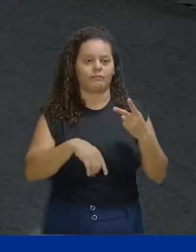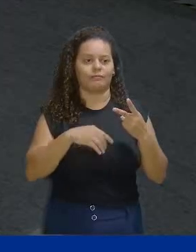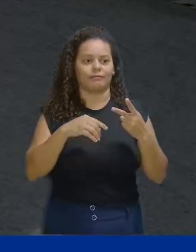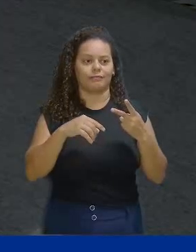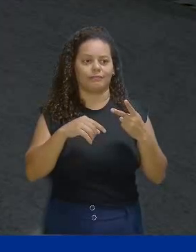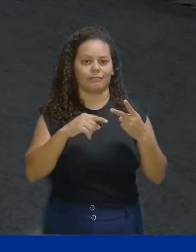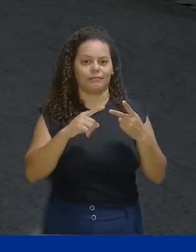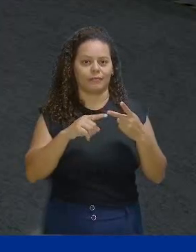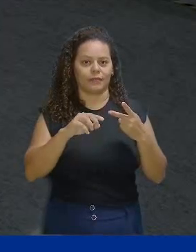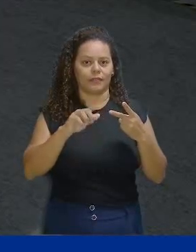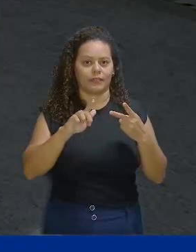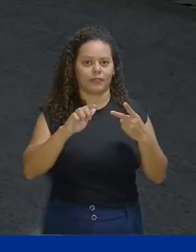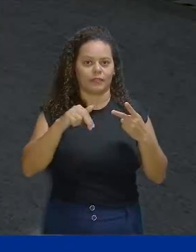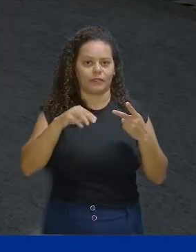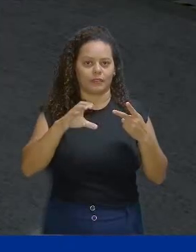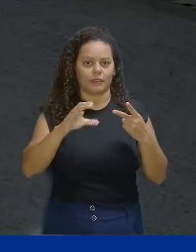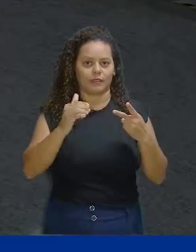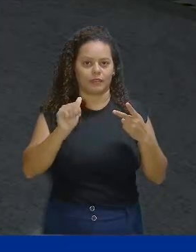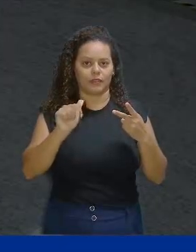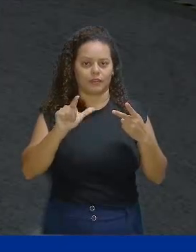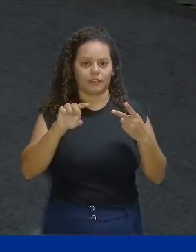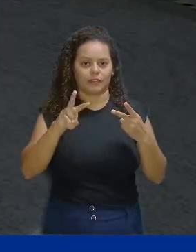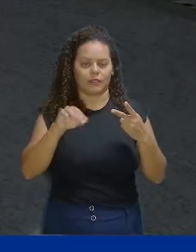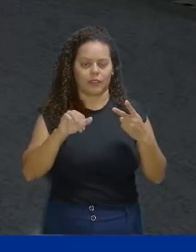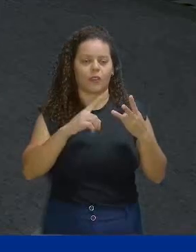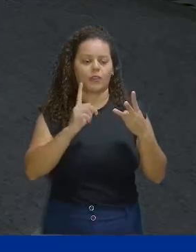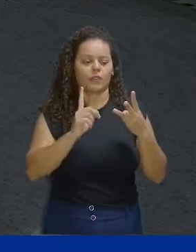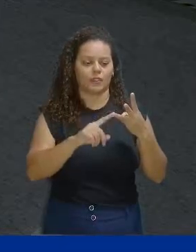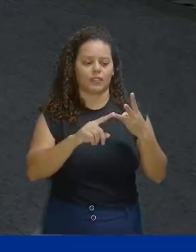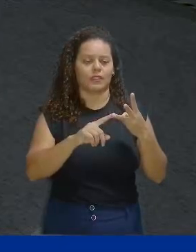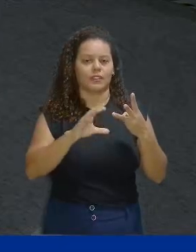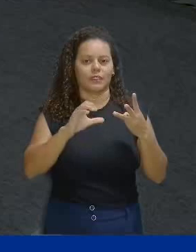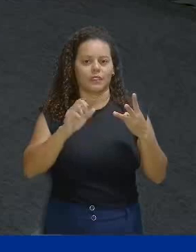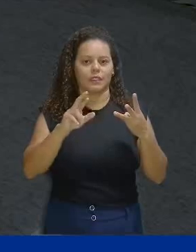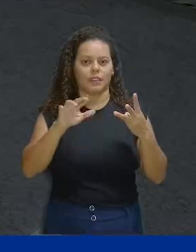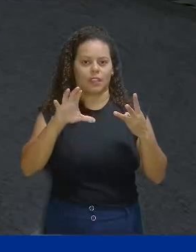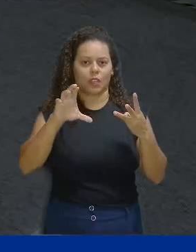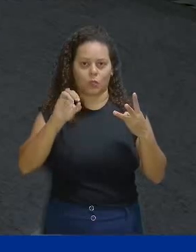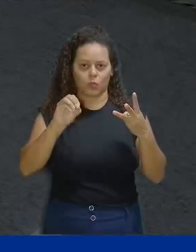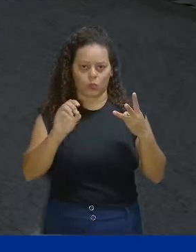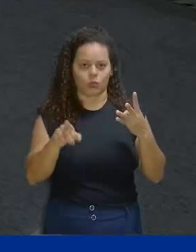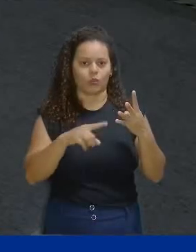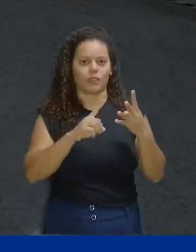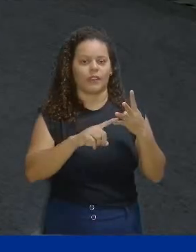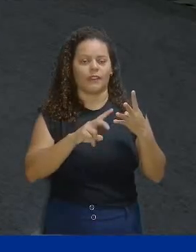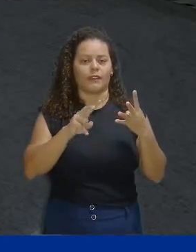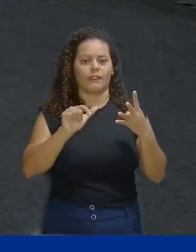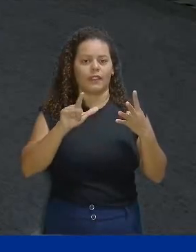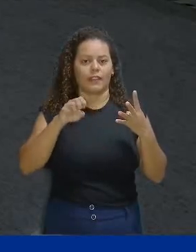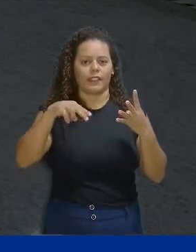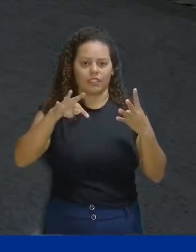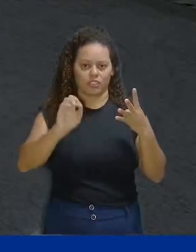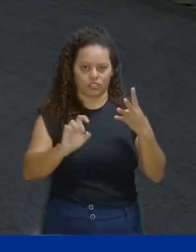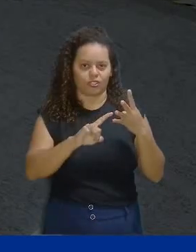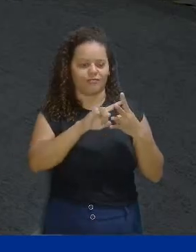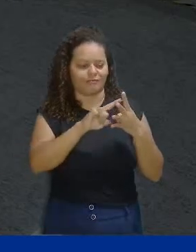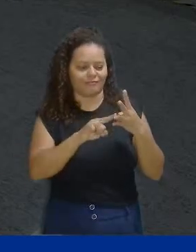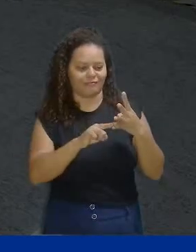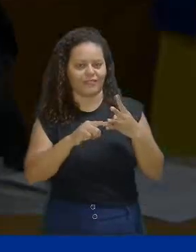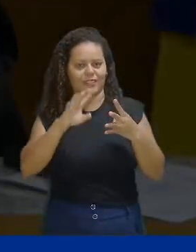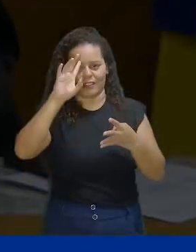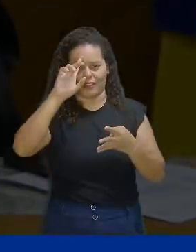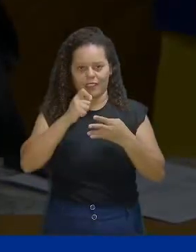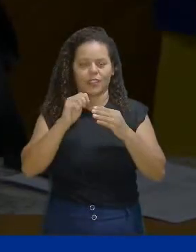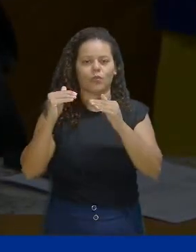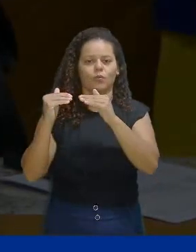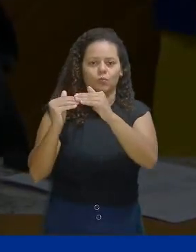Gonçalves? Também estou de acordo, senhor presidente. Juiz Carlos Fernando? Pela aprovação. Juiz Rivaldo Valente? Pela aprovação, presidente.